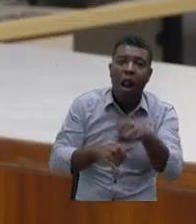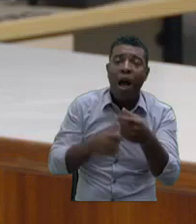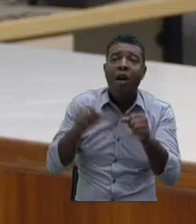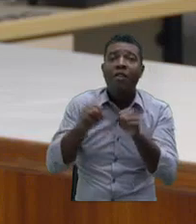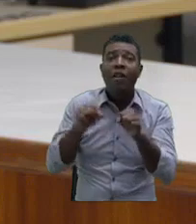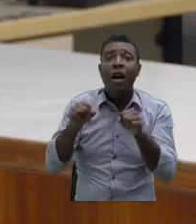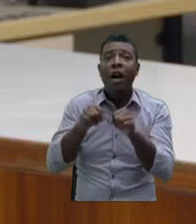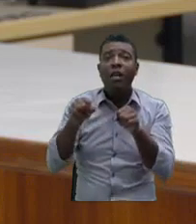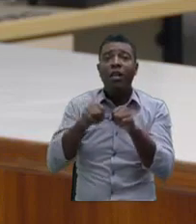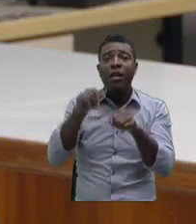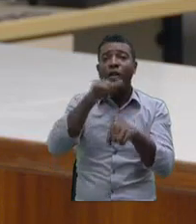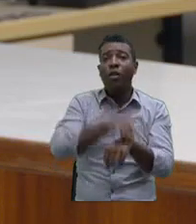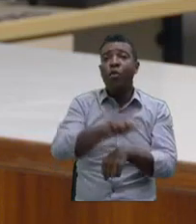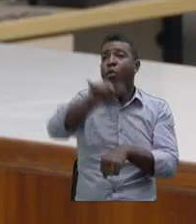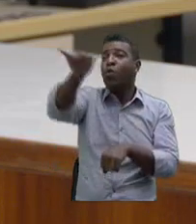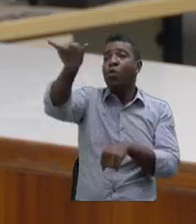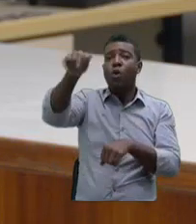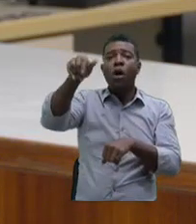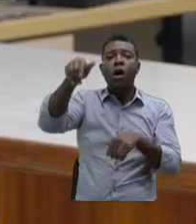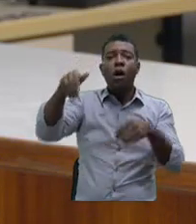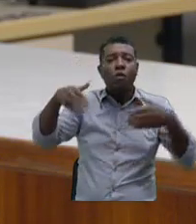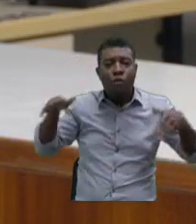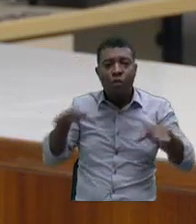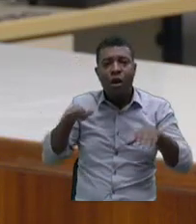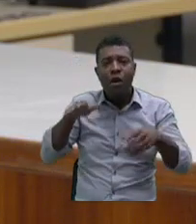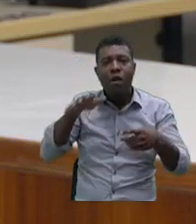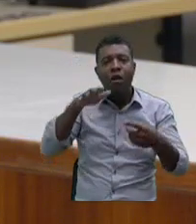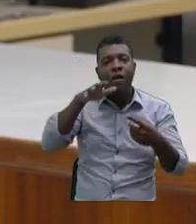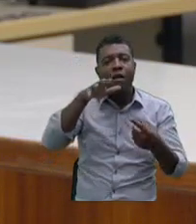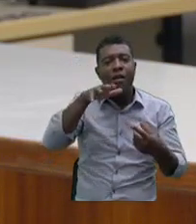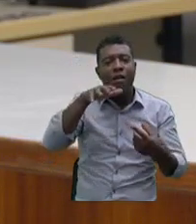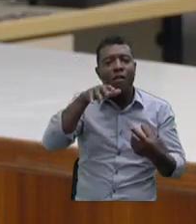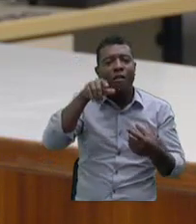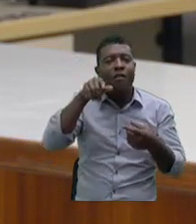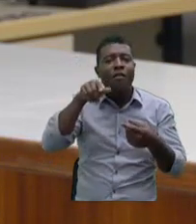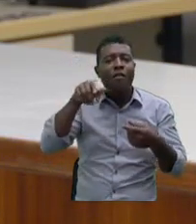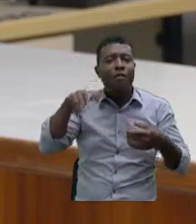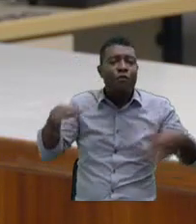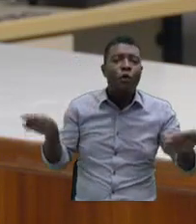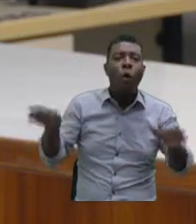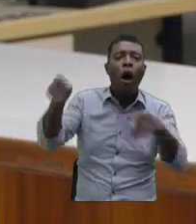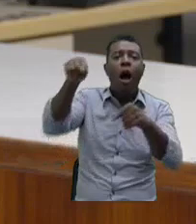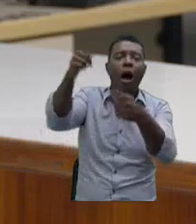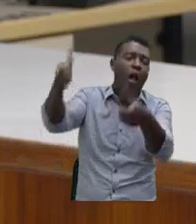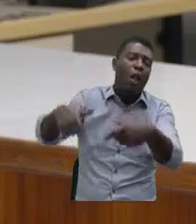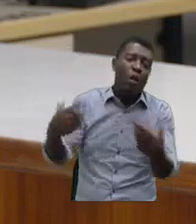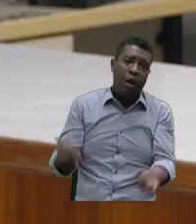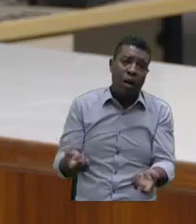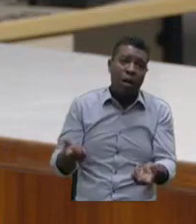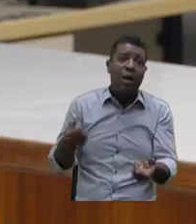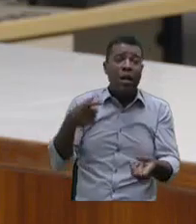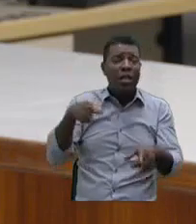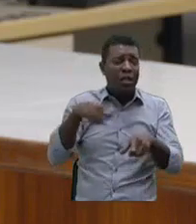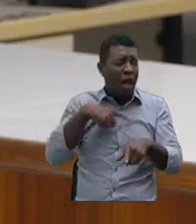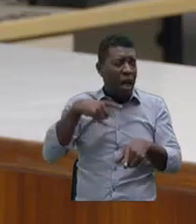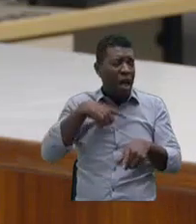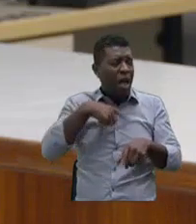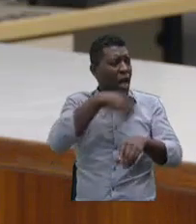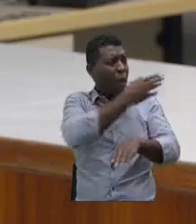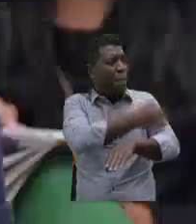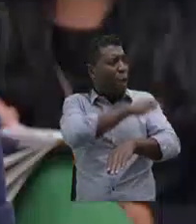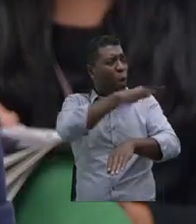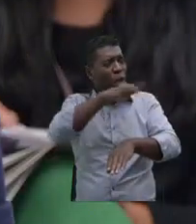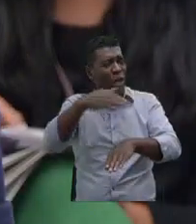voo naquele lugar. Além do mais, exploradores das Monas, que são as montanhas virgens do